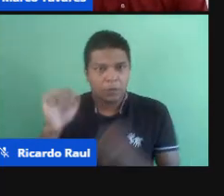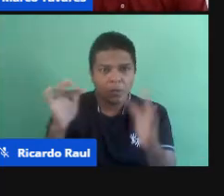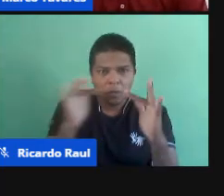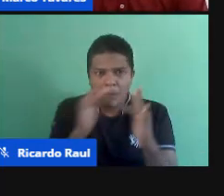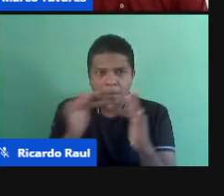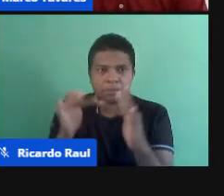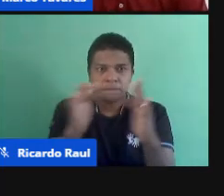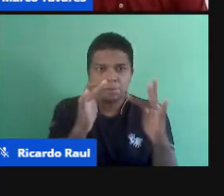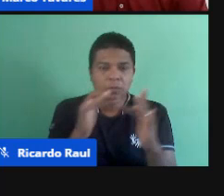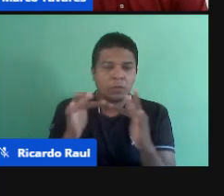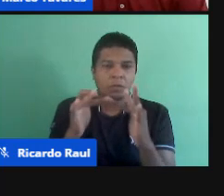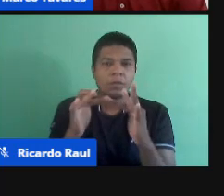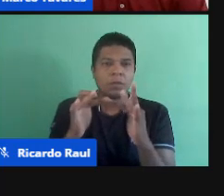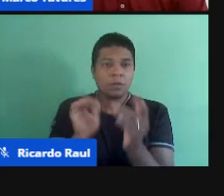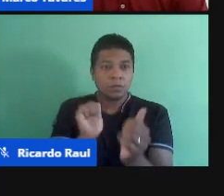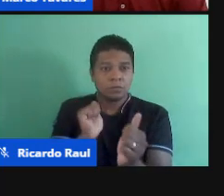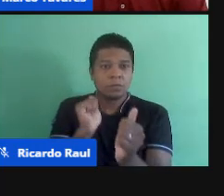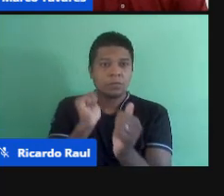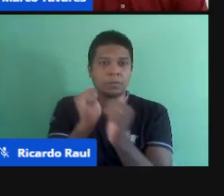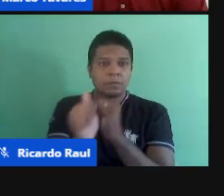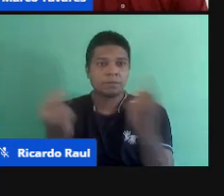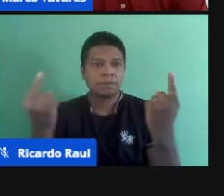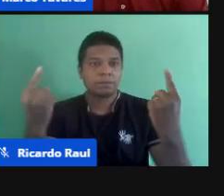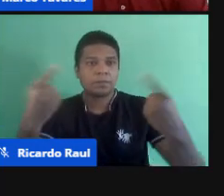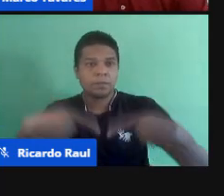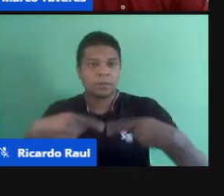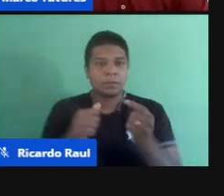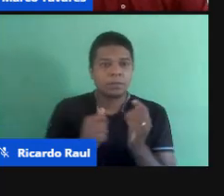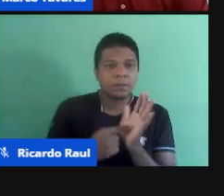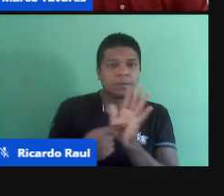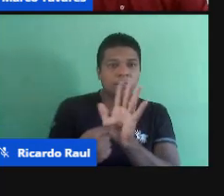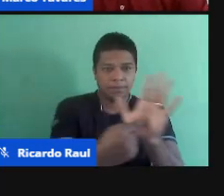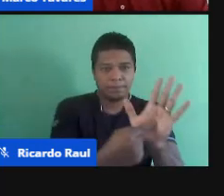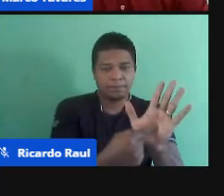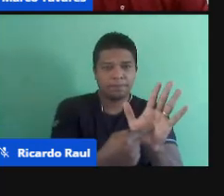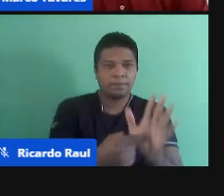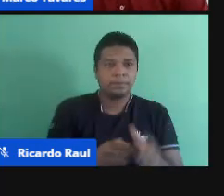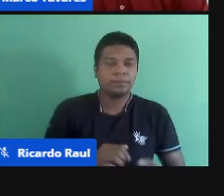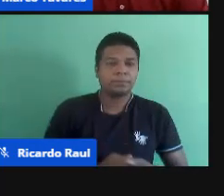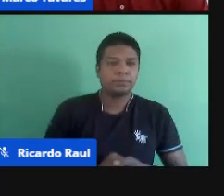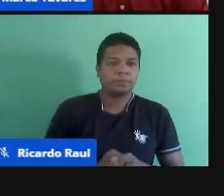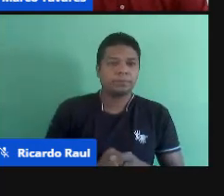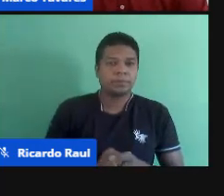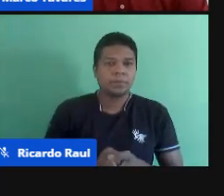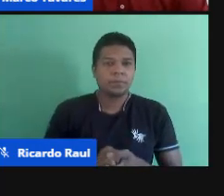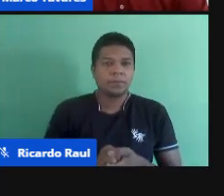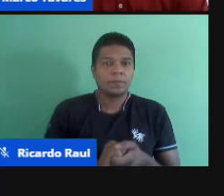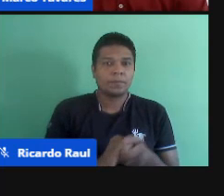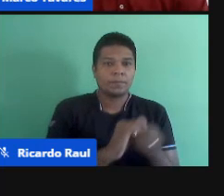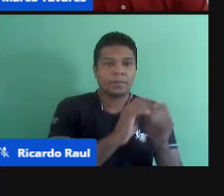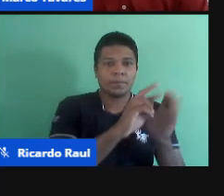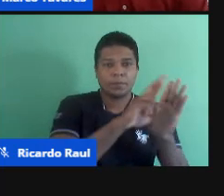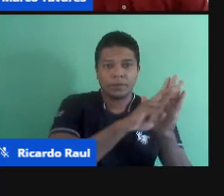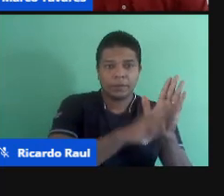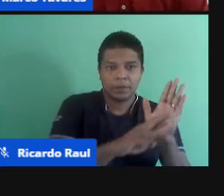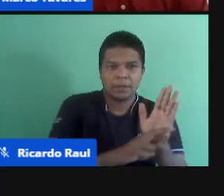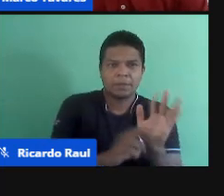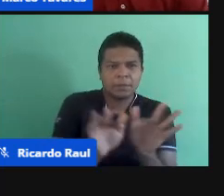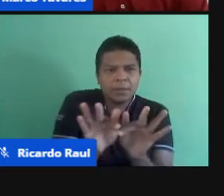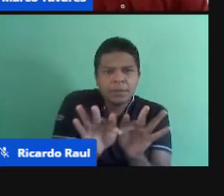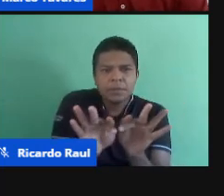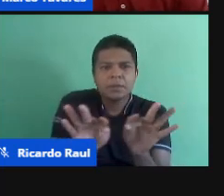das competições que vão se apresentar para ela. Então, as regras do GIRES são mais